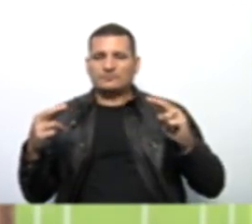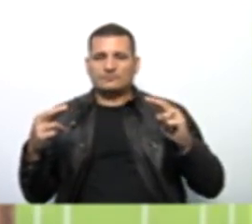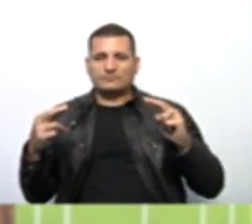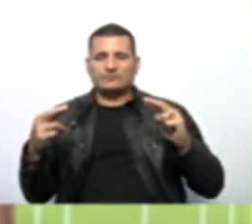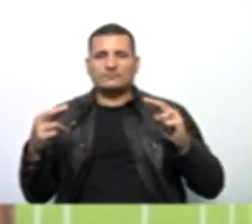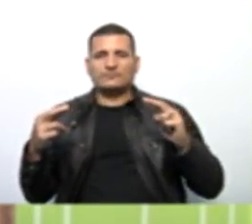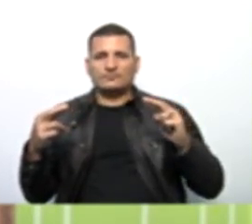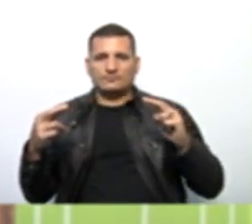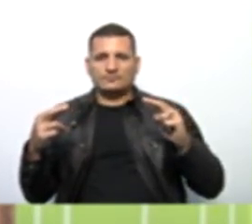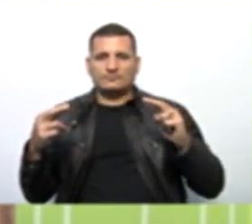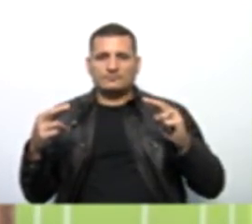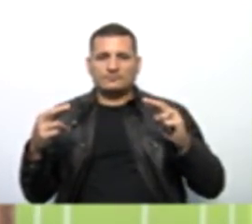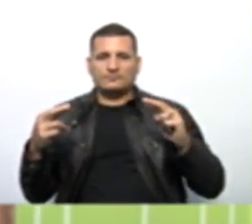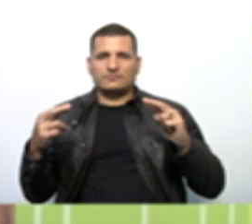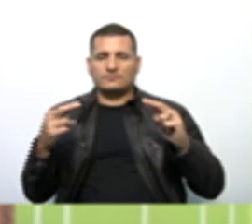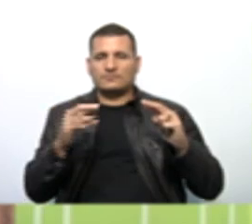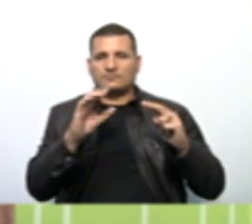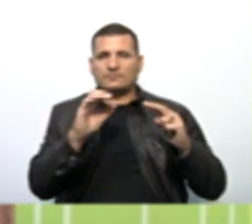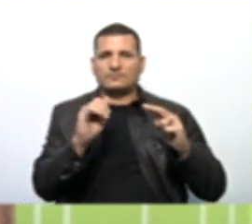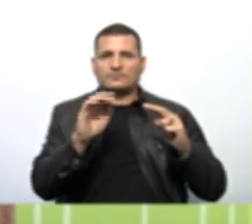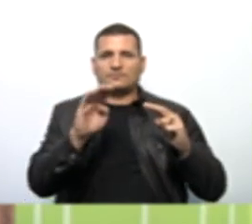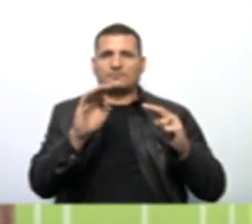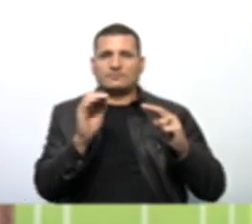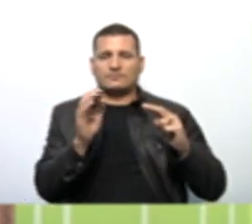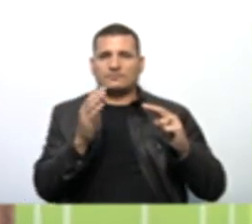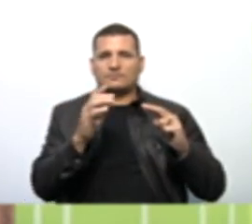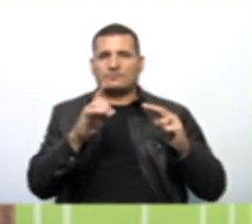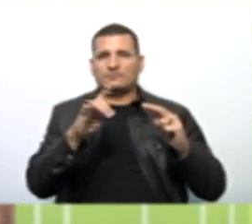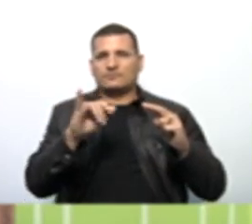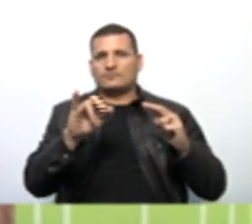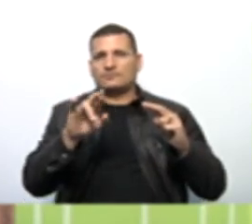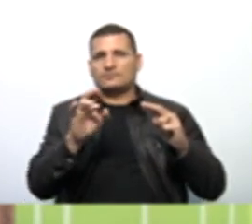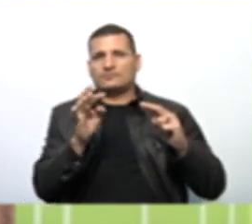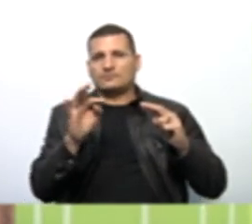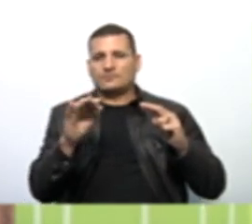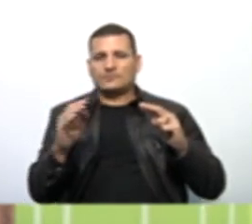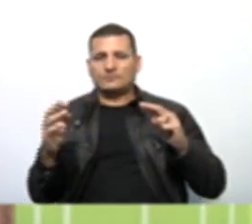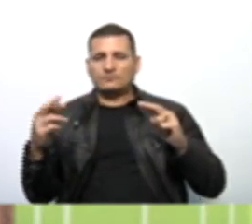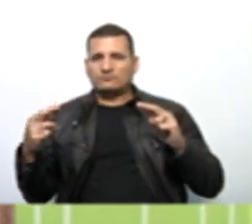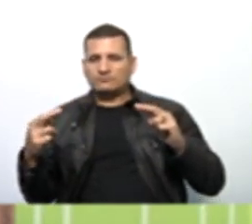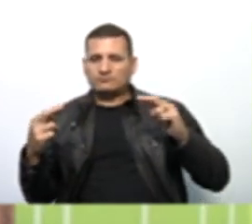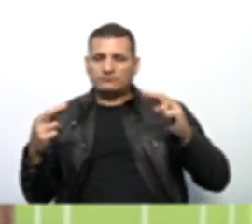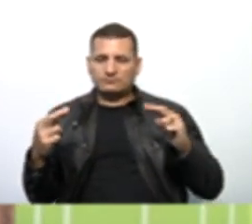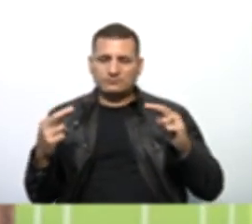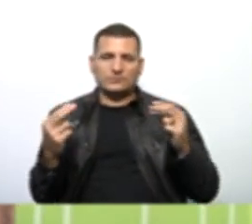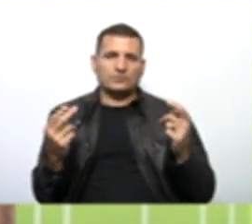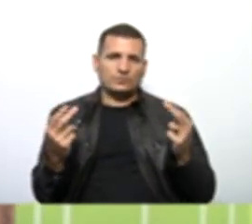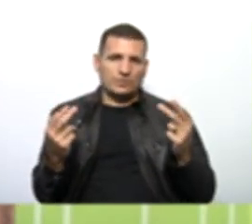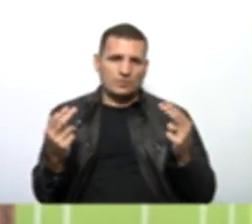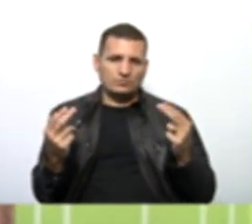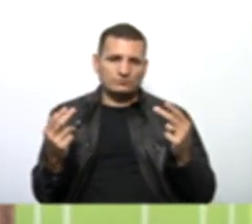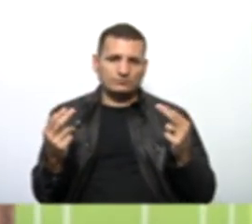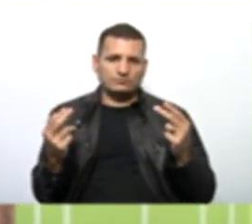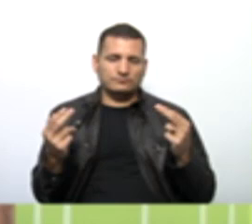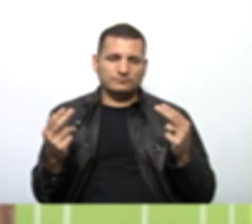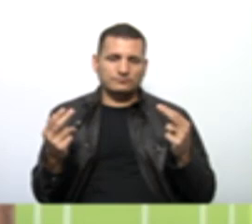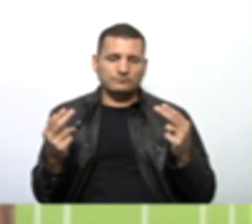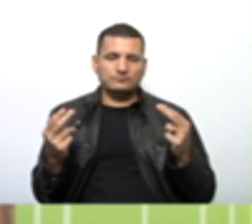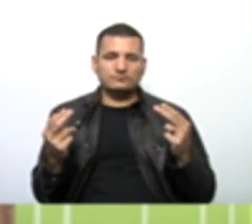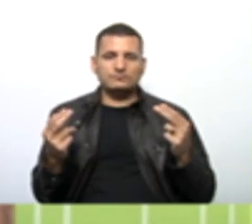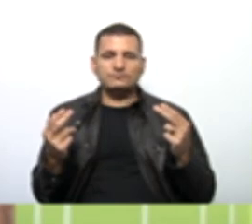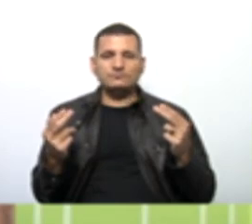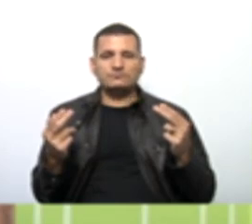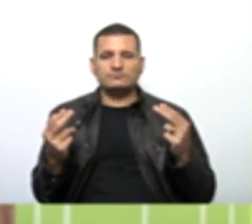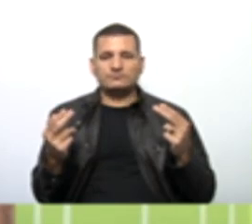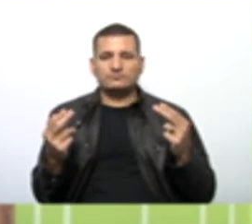ok quando coloca as duas pontas iguais o mesmo modelo pode ser 568 bem numa ponta 58 b na outro